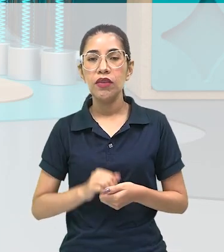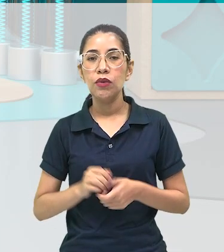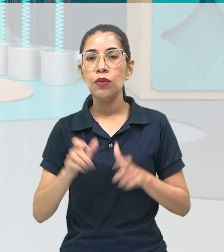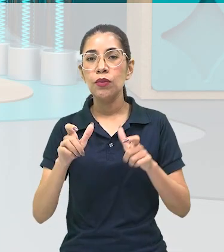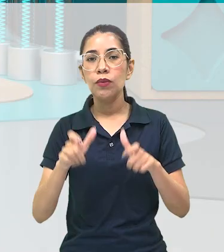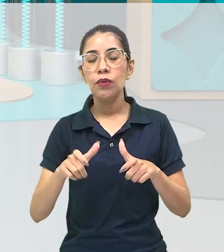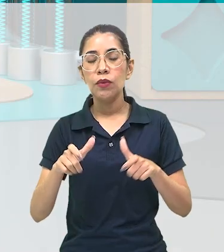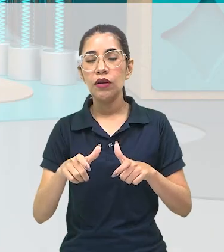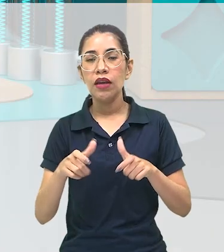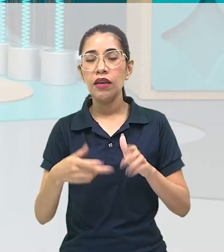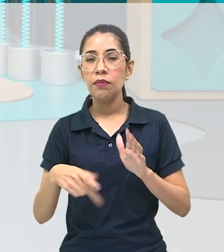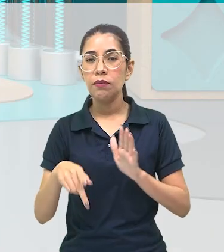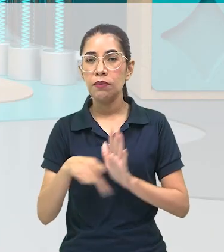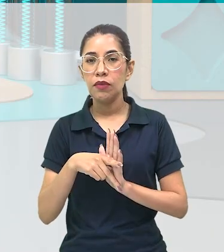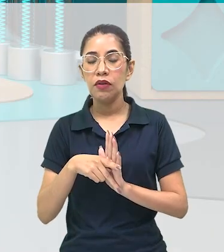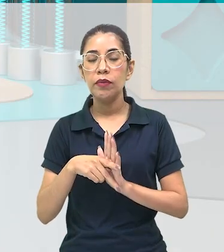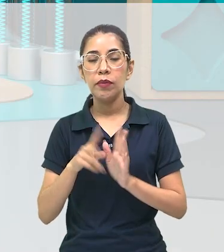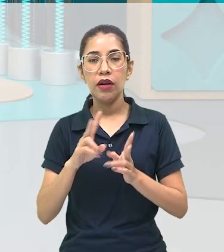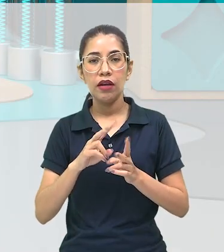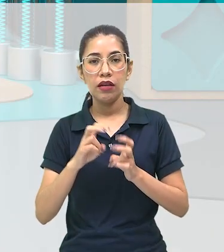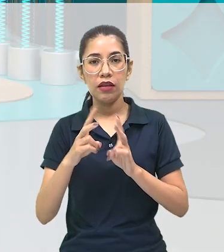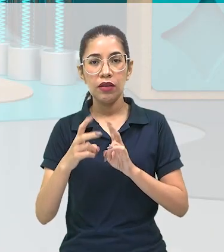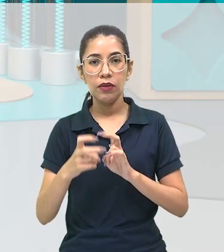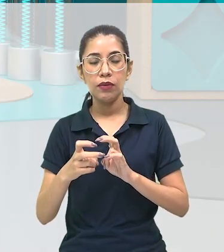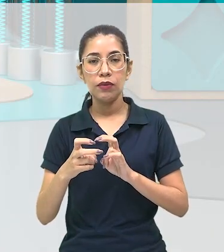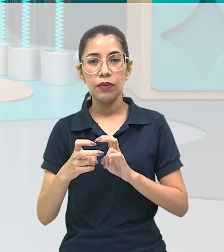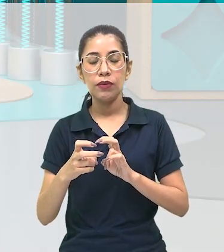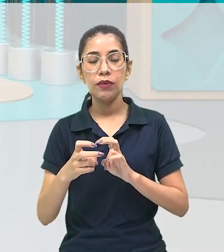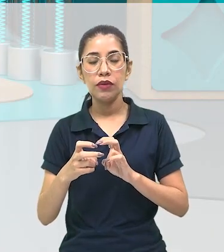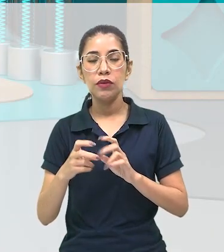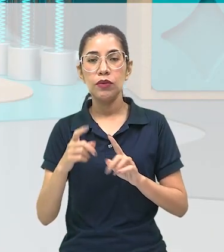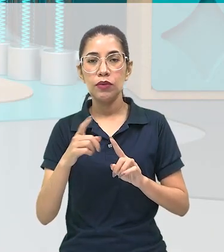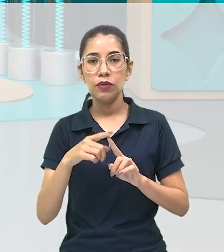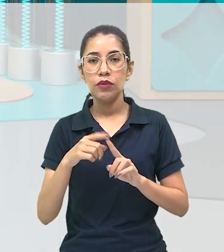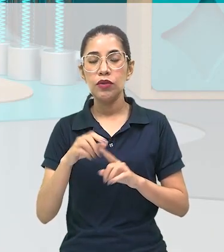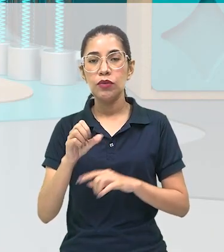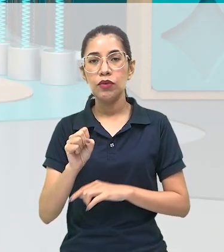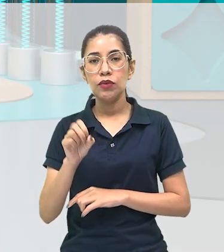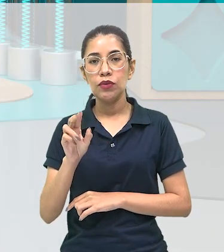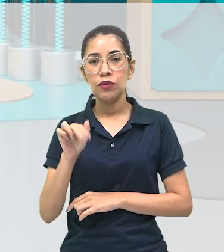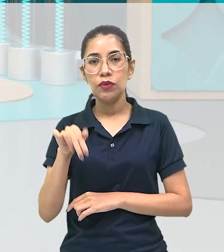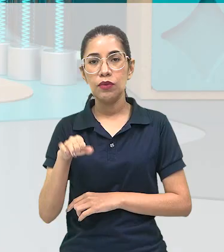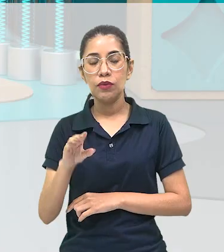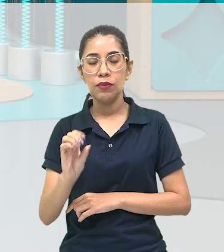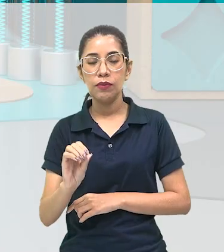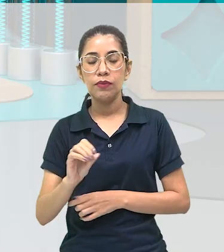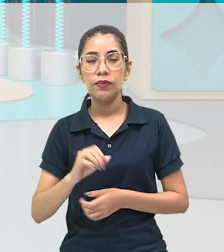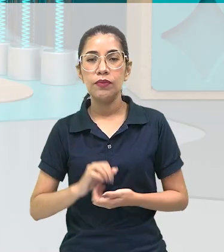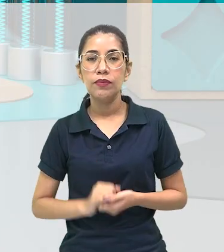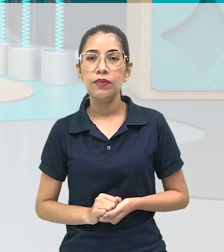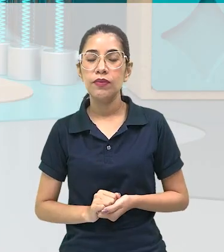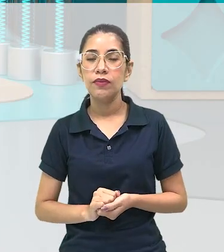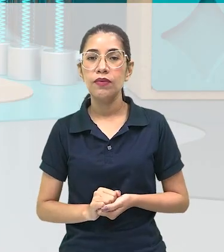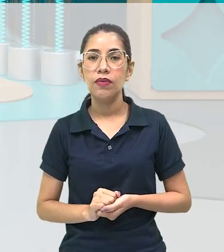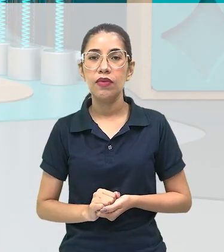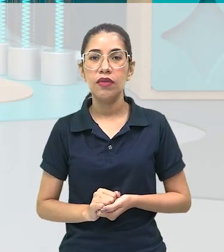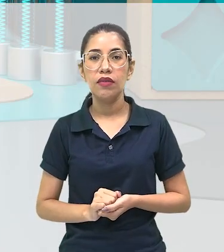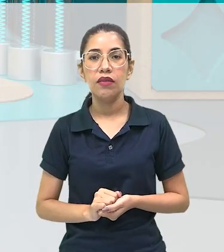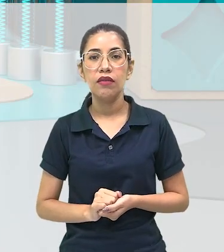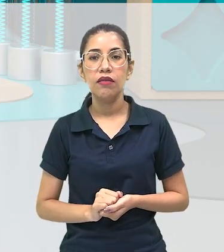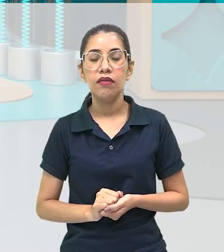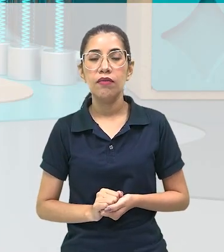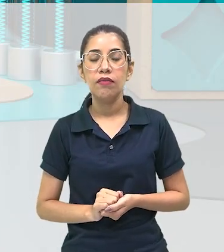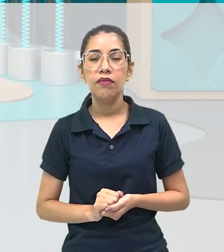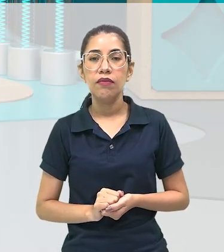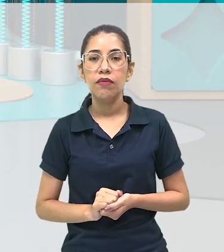é especificamente para lutas de Japão, né? Lutas do sumô, que é um